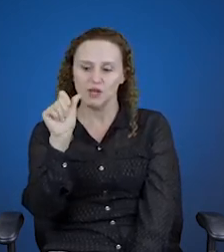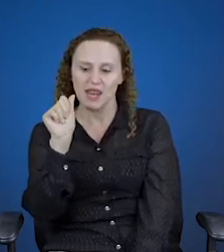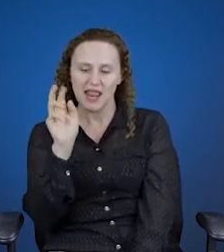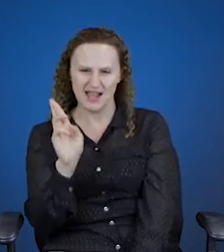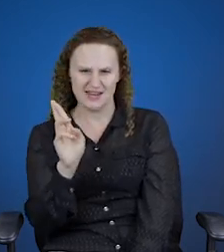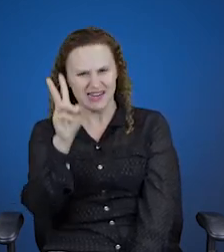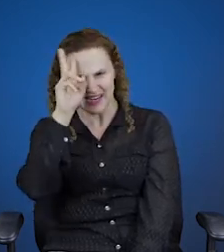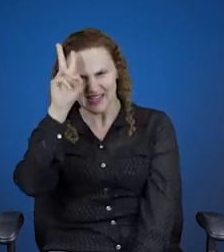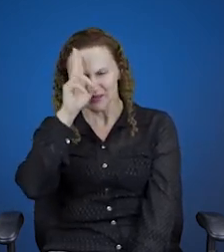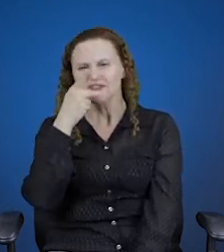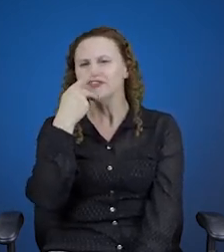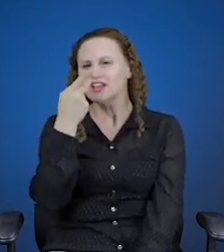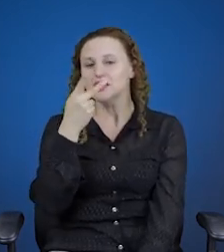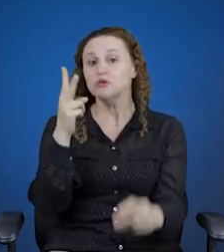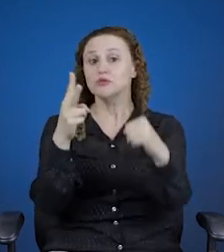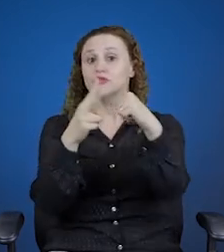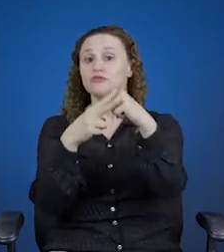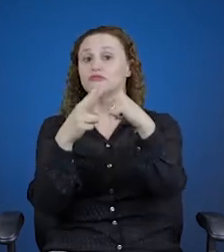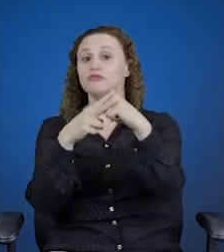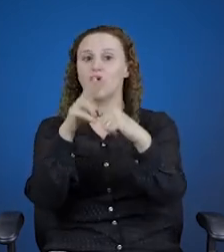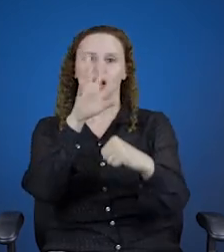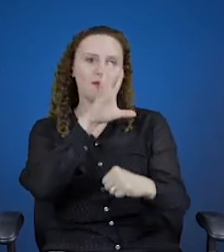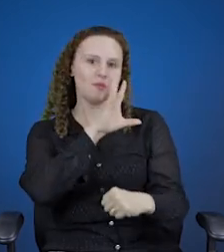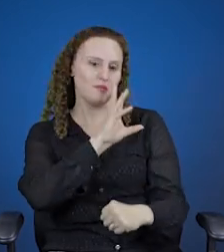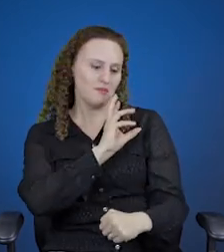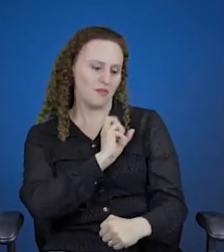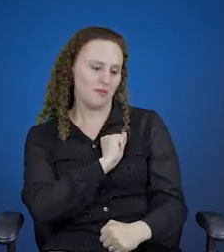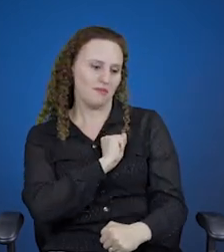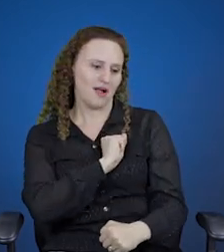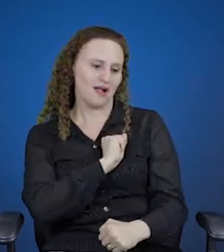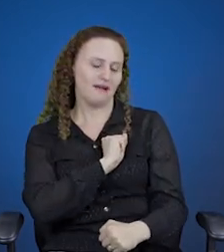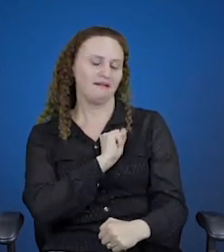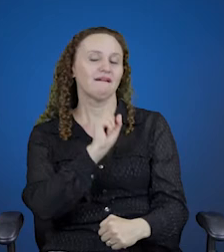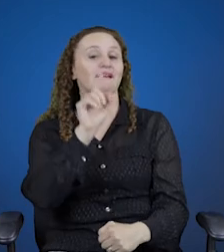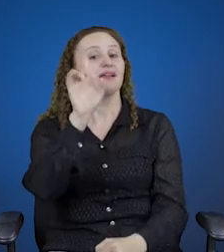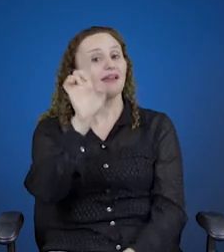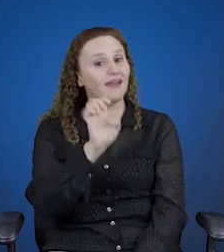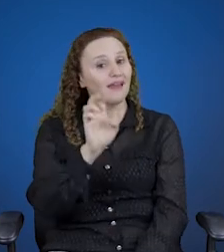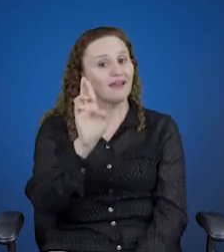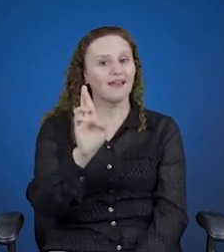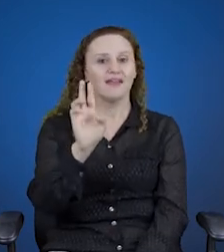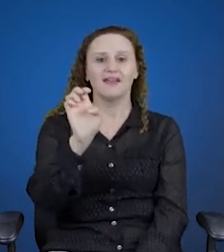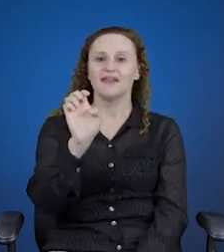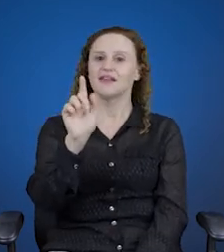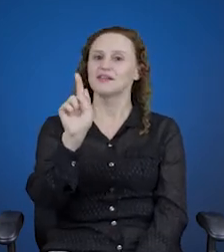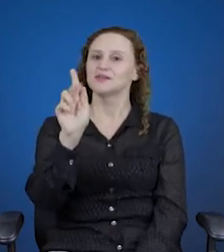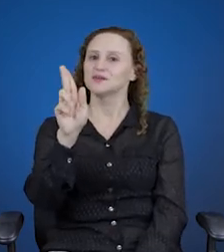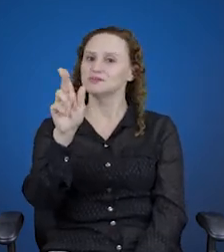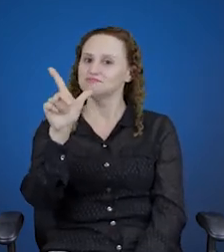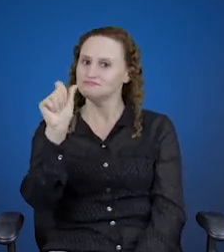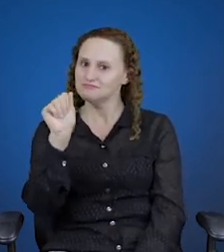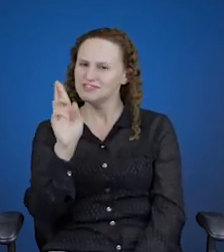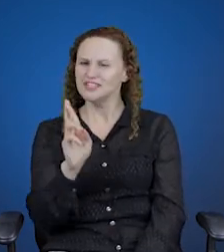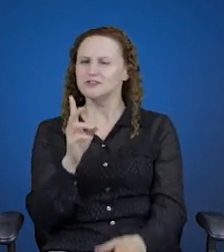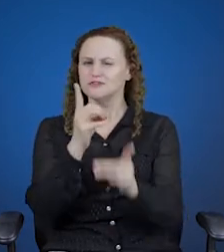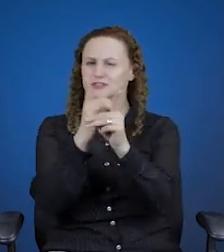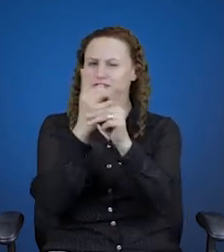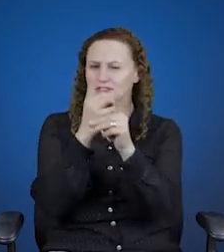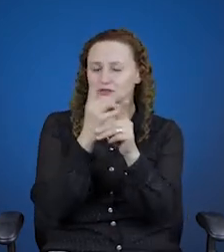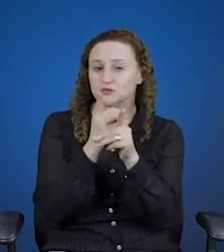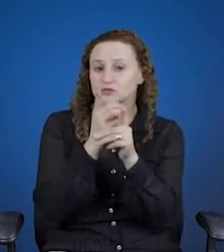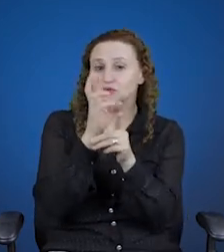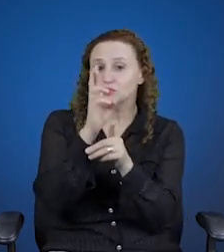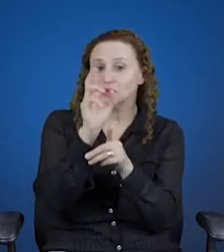falamos lá no verbo amar que é um verbo regular quer dizer você aprender um encontrou o radical você sabe